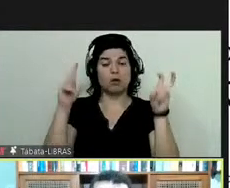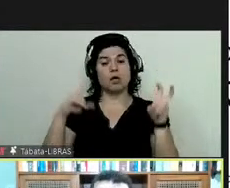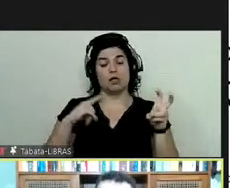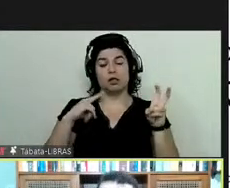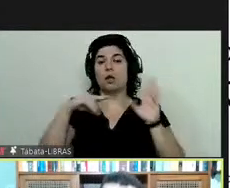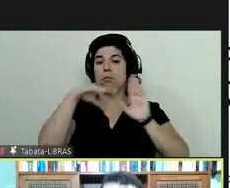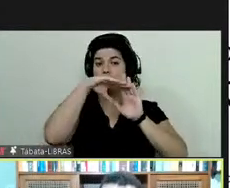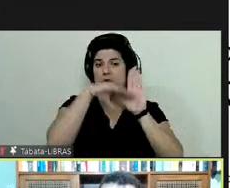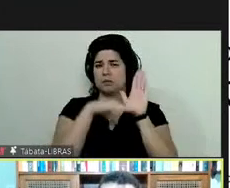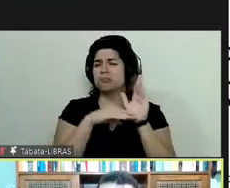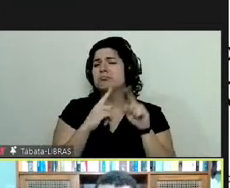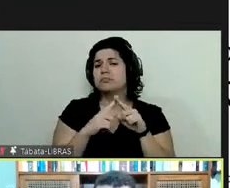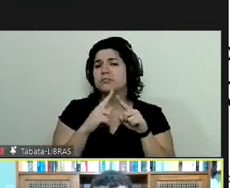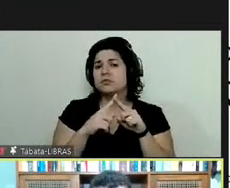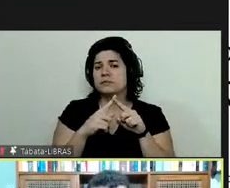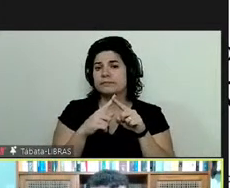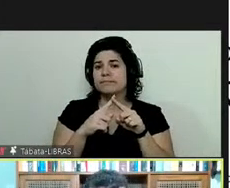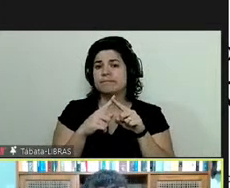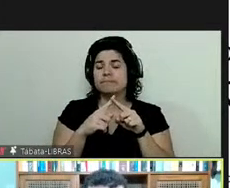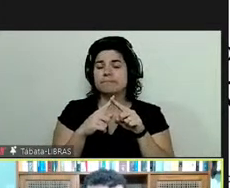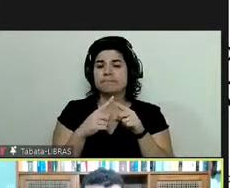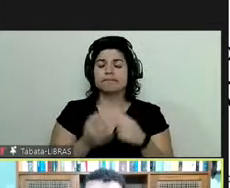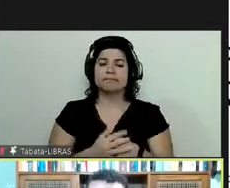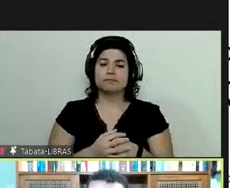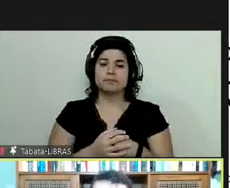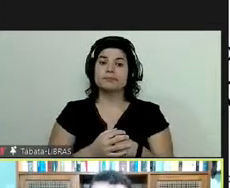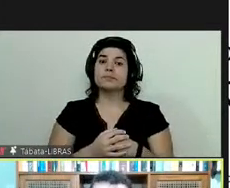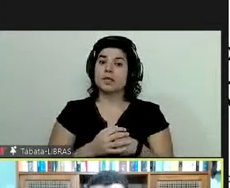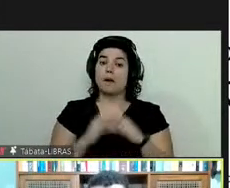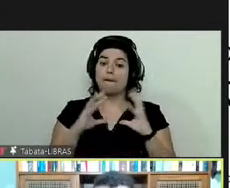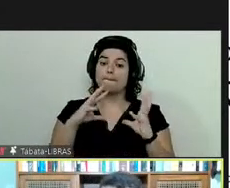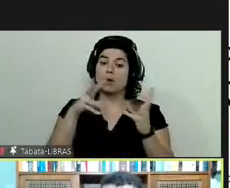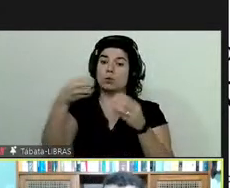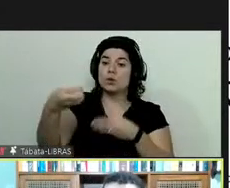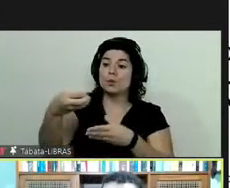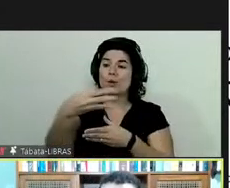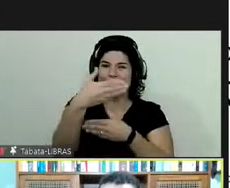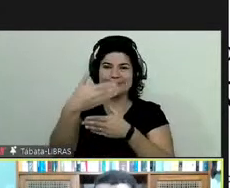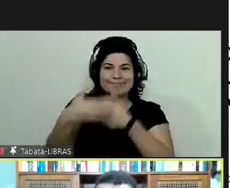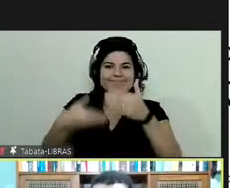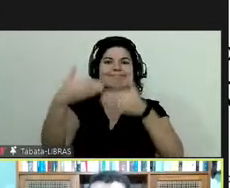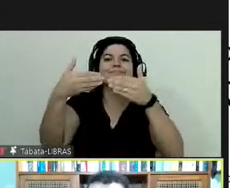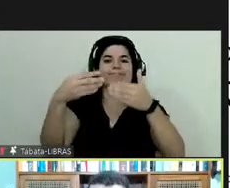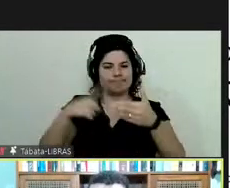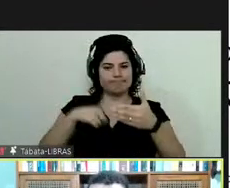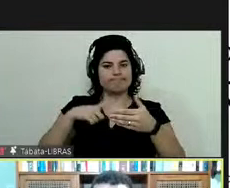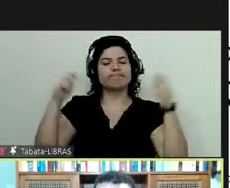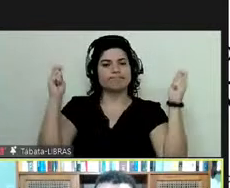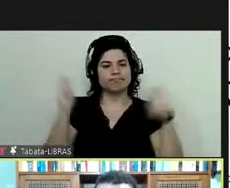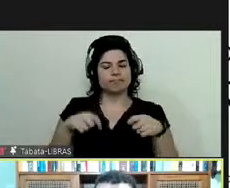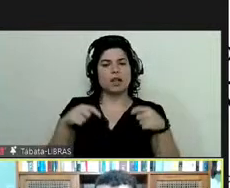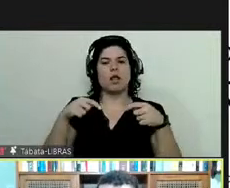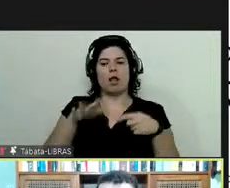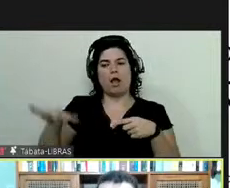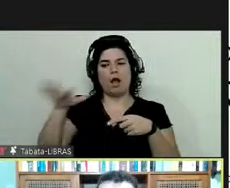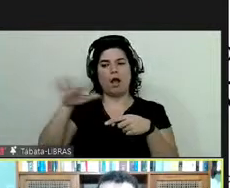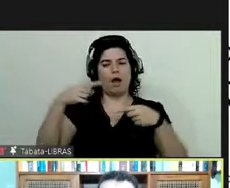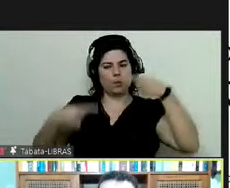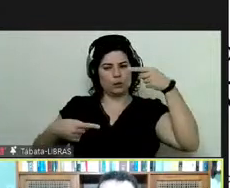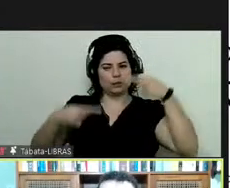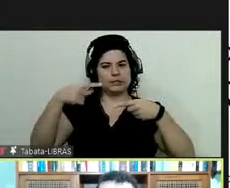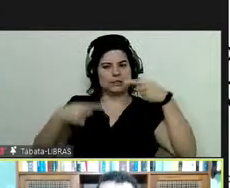pensamento por uma razão muito simples pessoal né porque esse mundo moderno é um mundo que vai exigir do ponto de vista político o